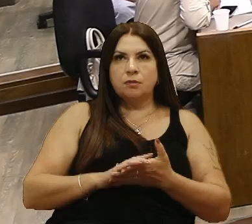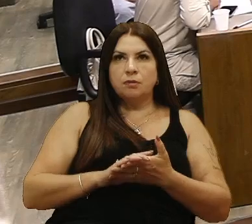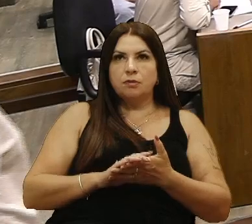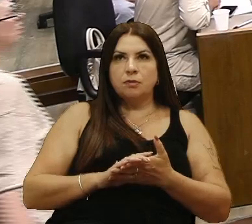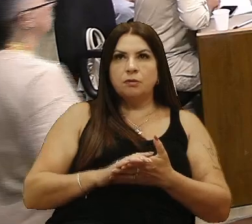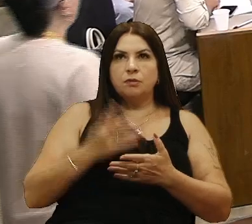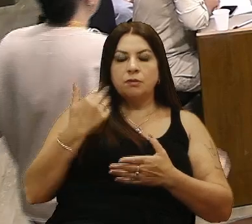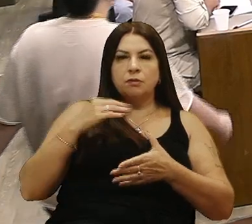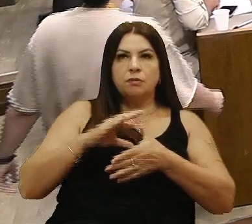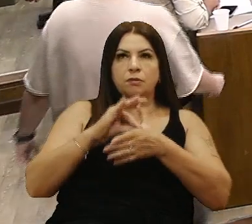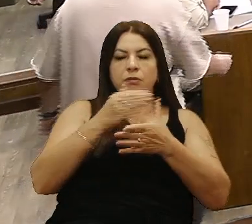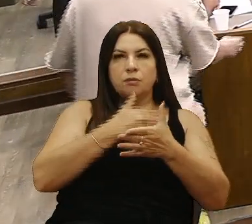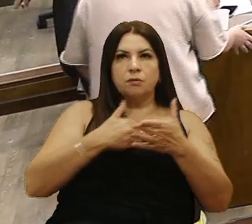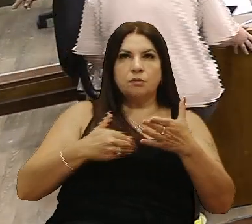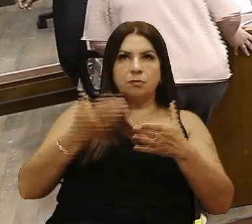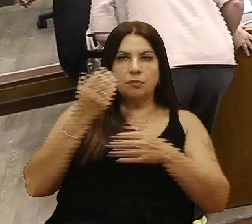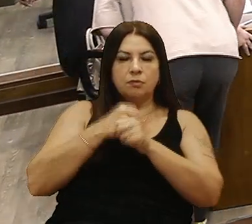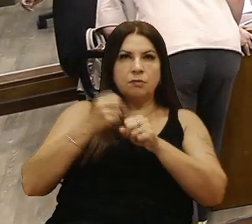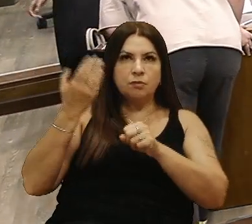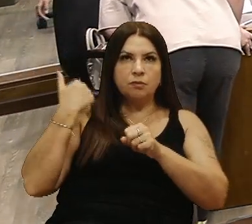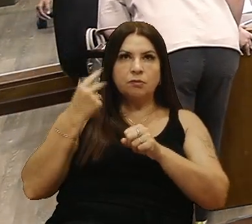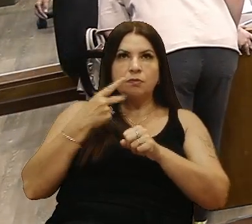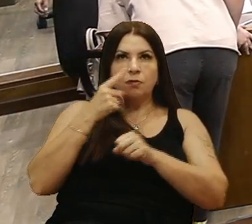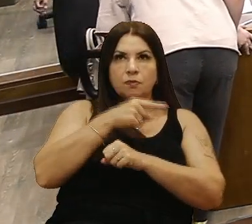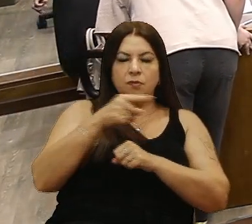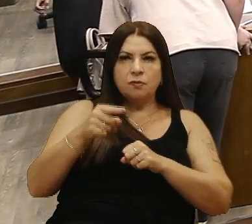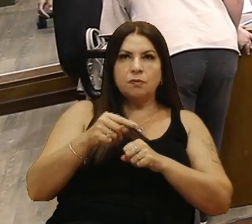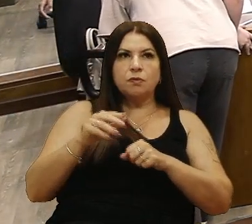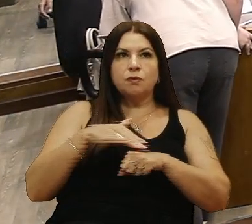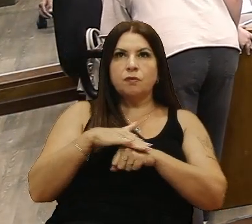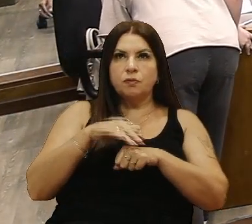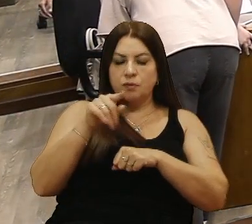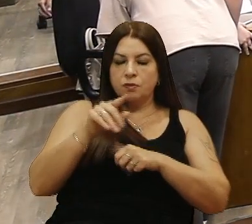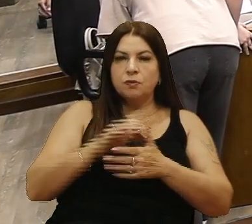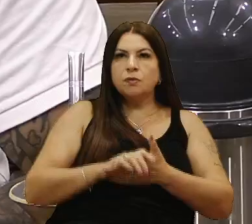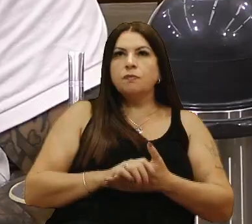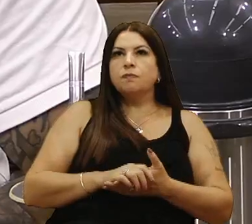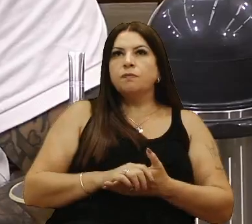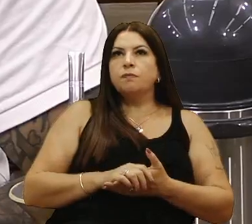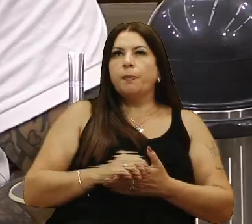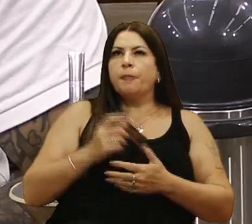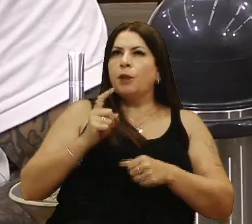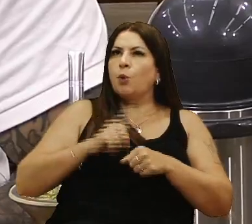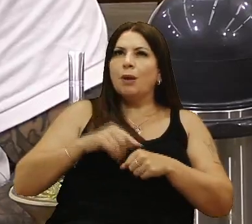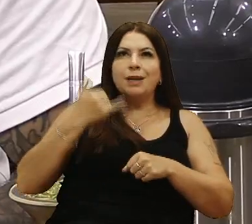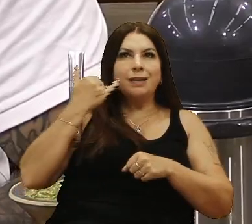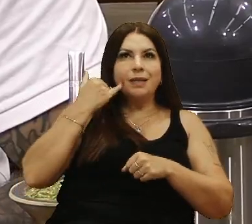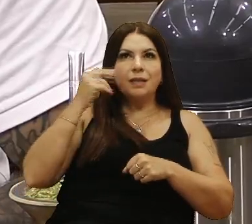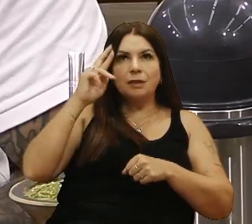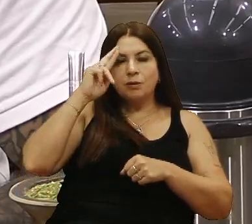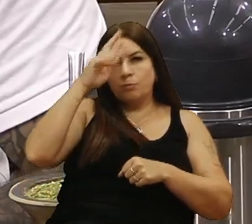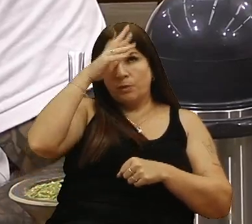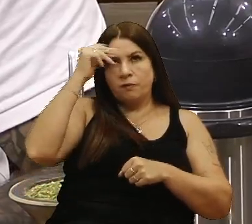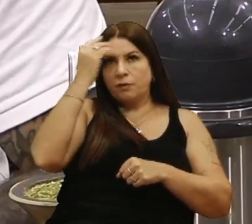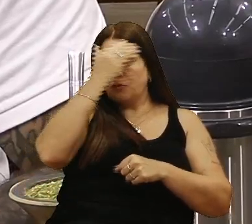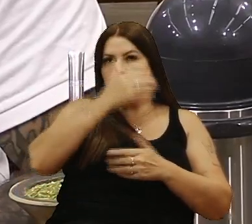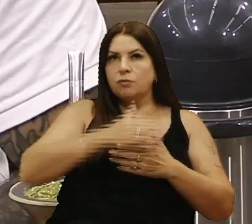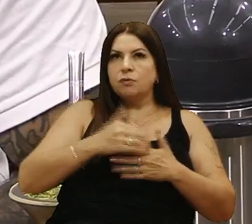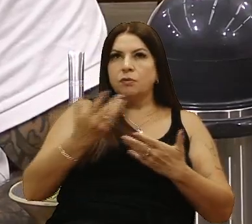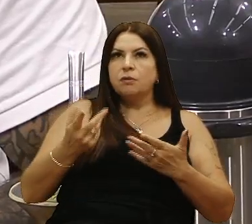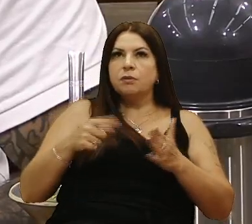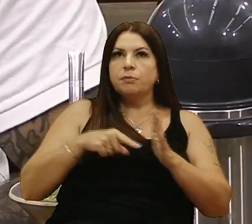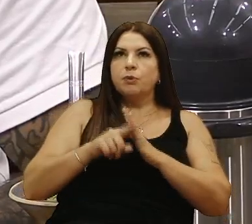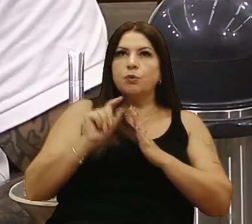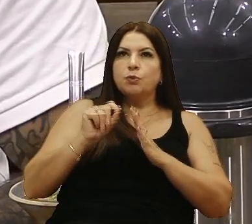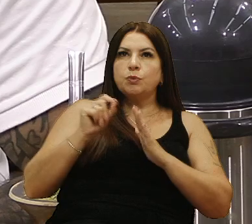eu era líder do governo no ano passado, mas quando isso foi citado, eu me lembro que eu conversei com o senhor, eu na hora liguei para o prefeito Adiló e questionei sobre